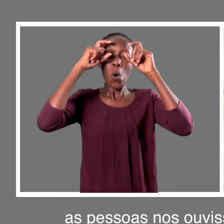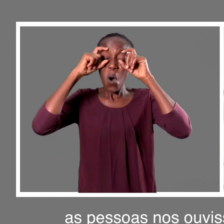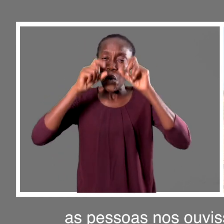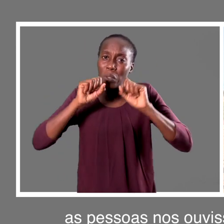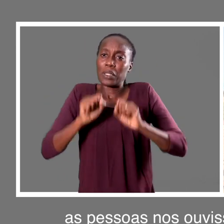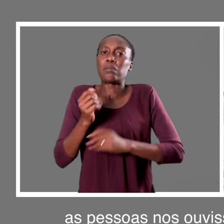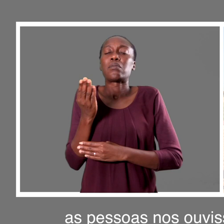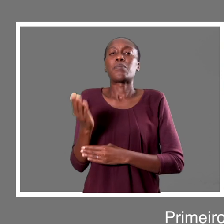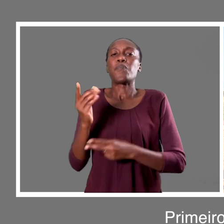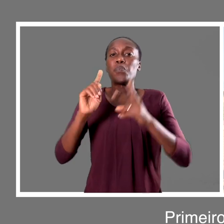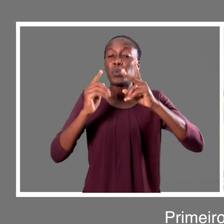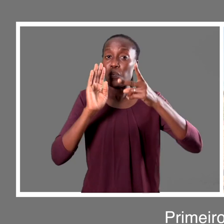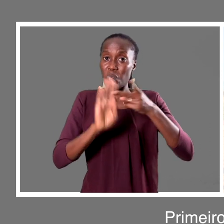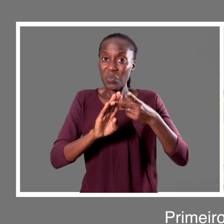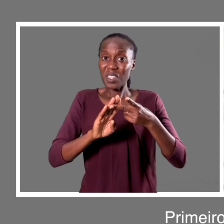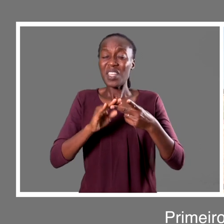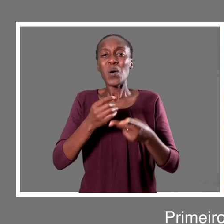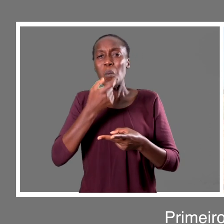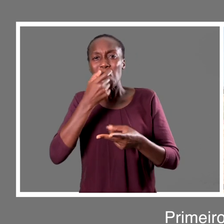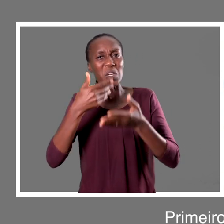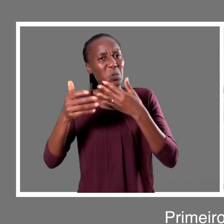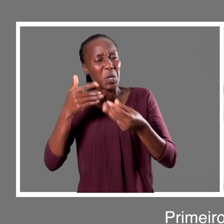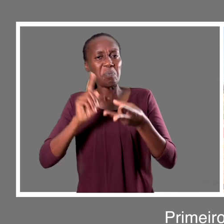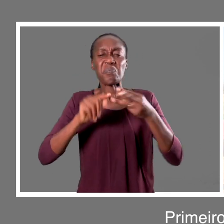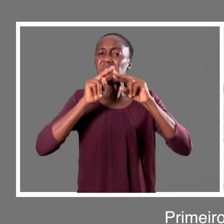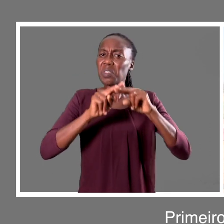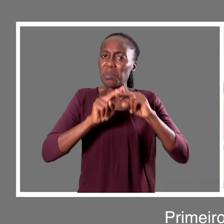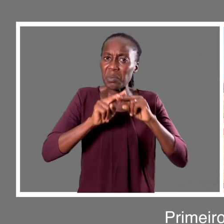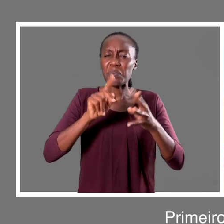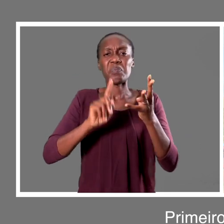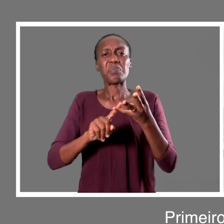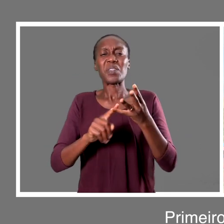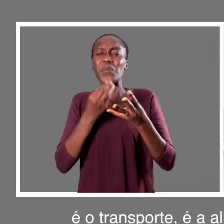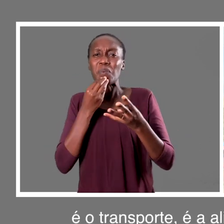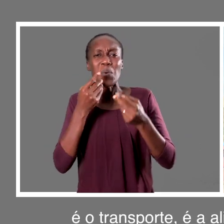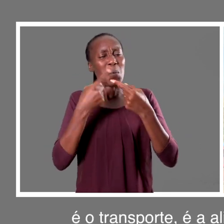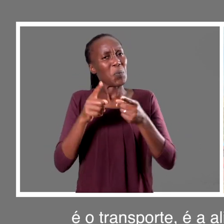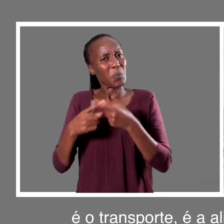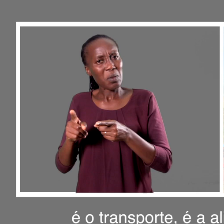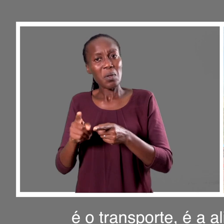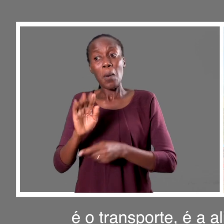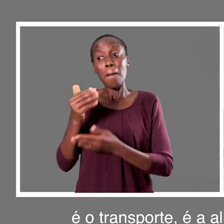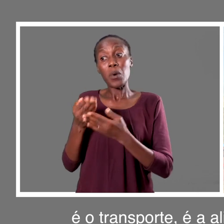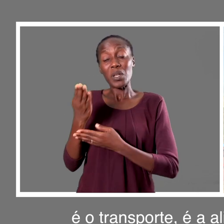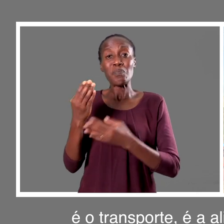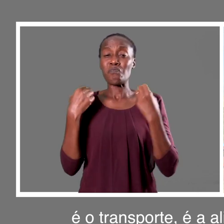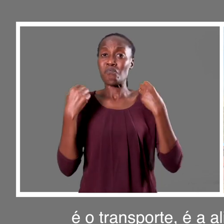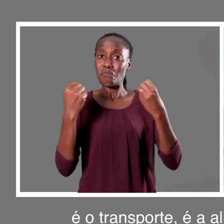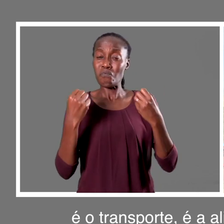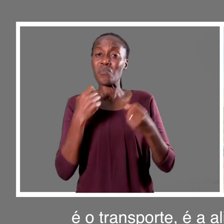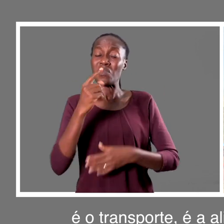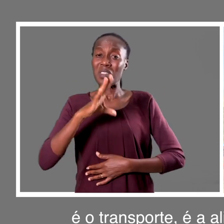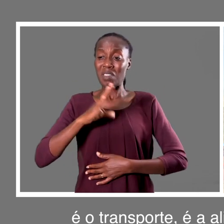exatamente ter essas condições. Primeiro são óculos que ela deve ter. Okay? Segundo é o lanche, é o transporte, é a